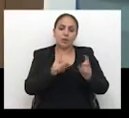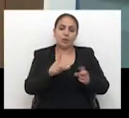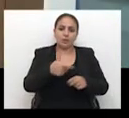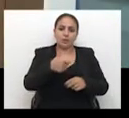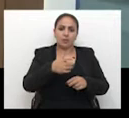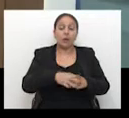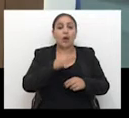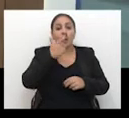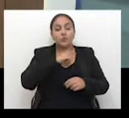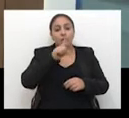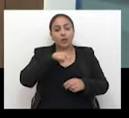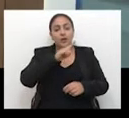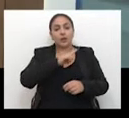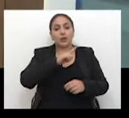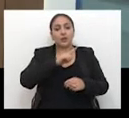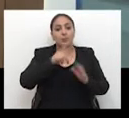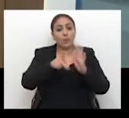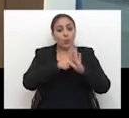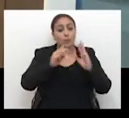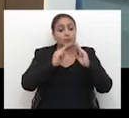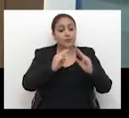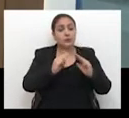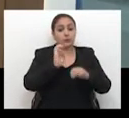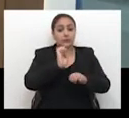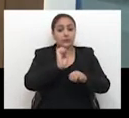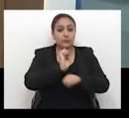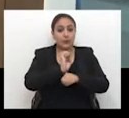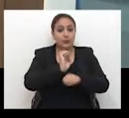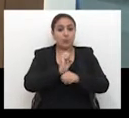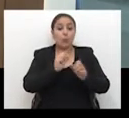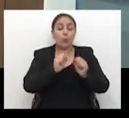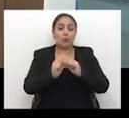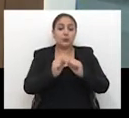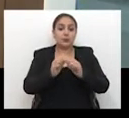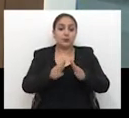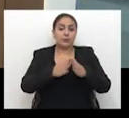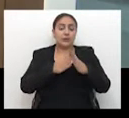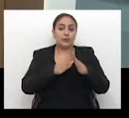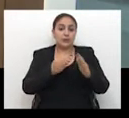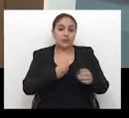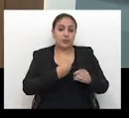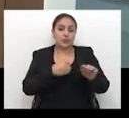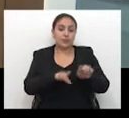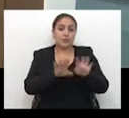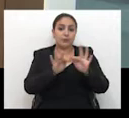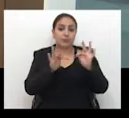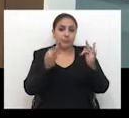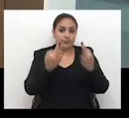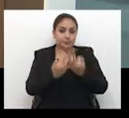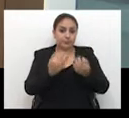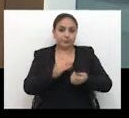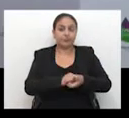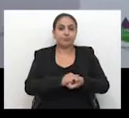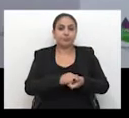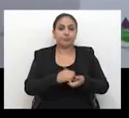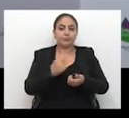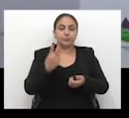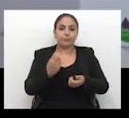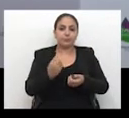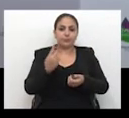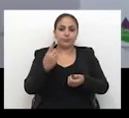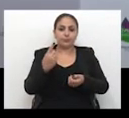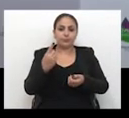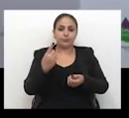ele afirma que é dever do estado permitir que a população defenda a sua vida família e património em